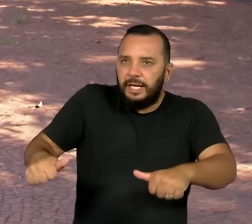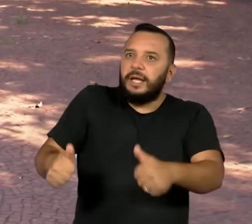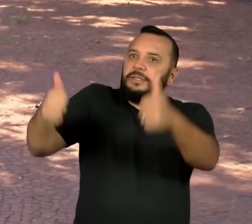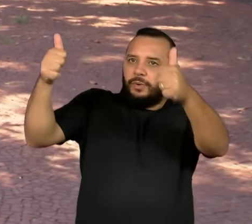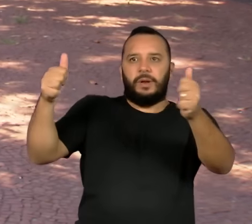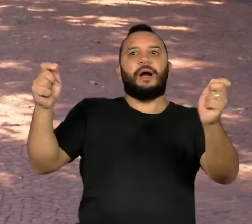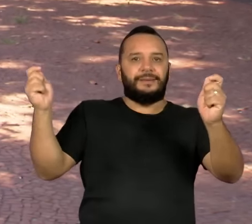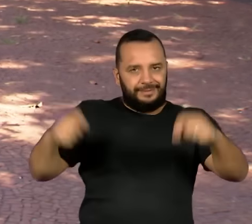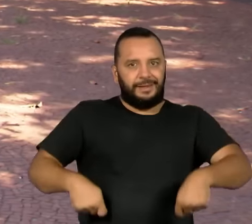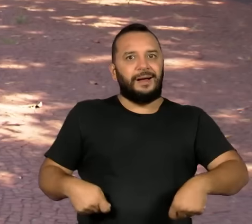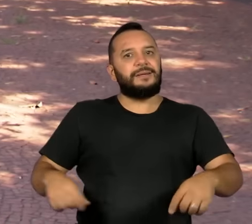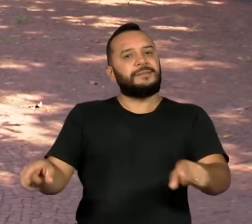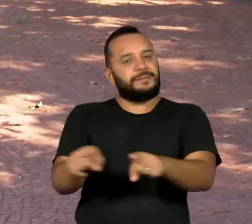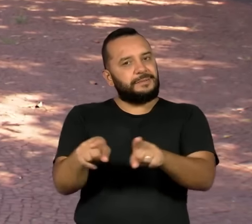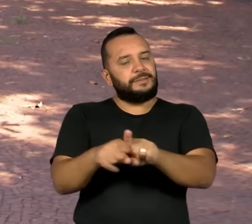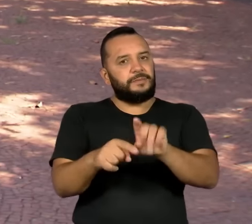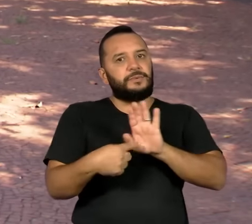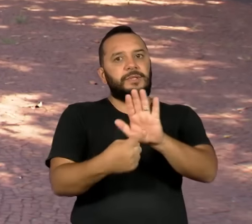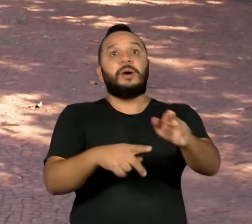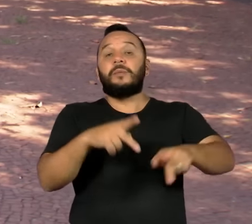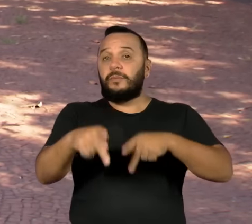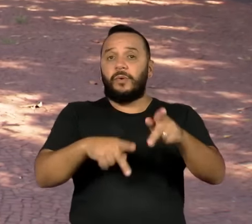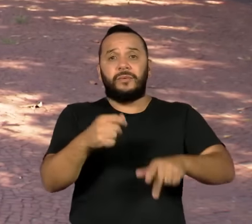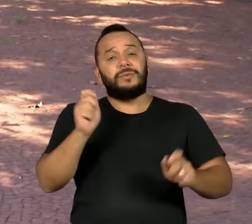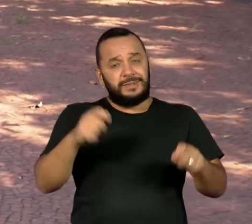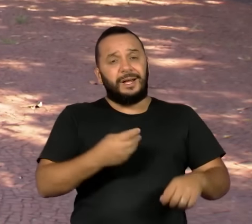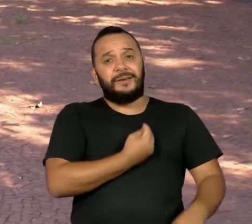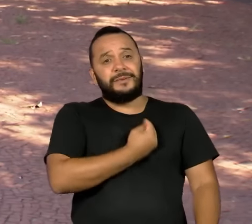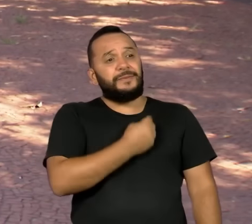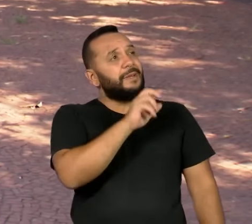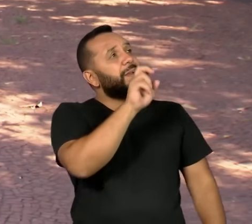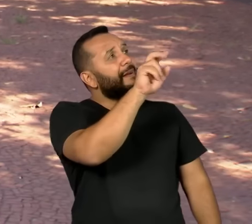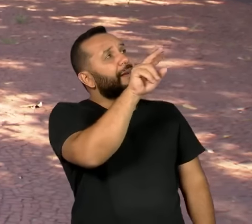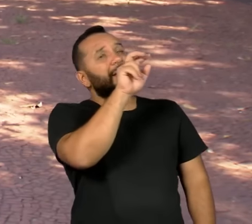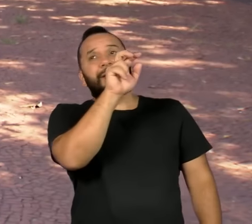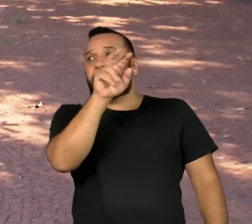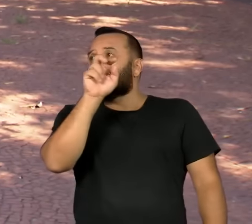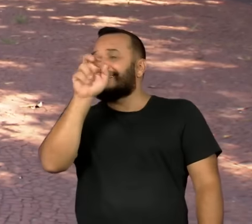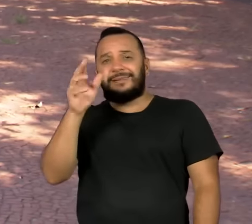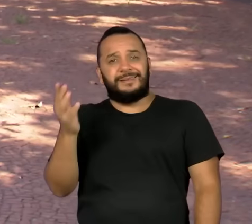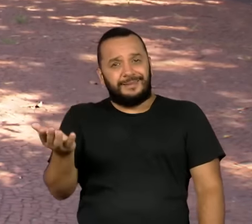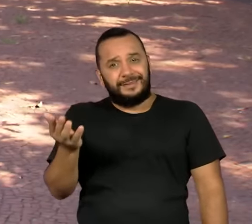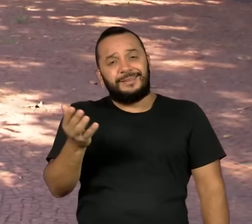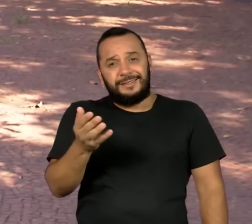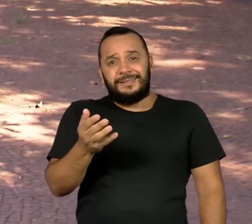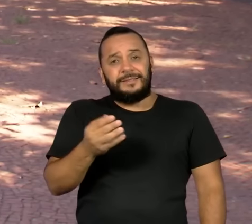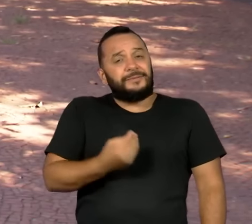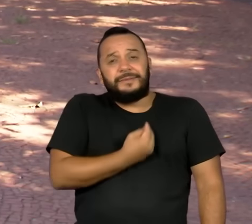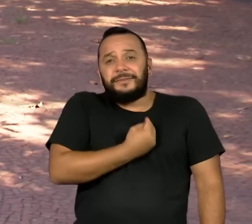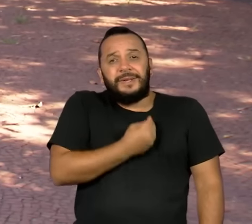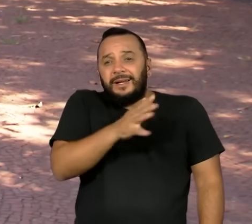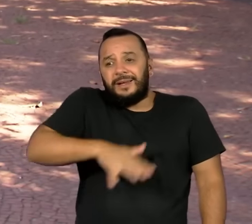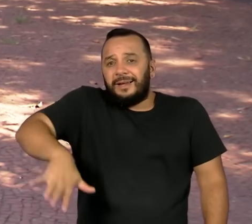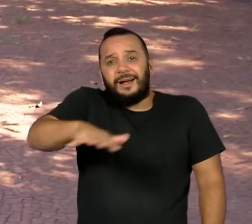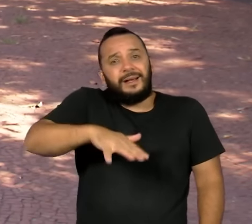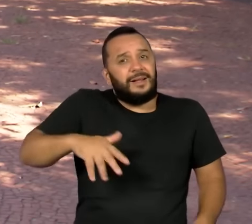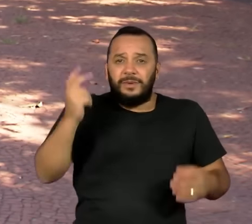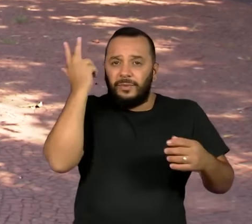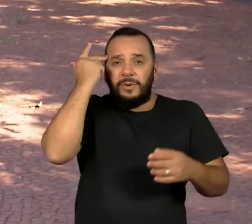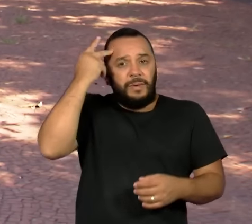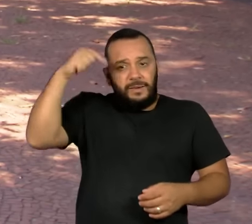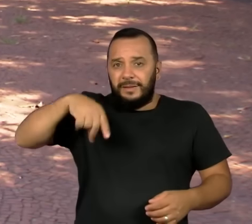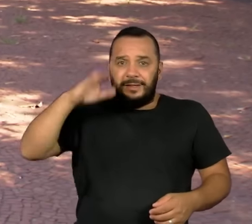que a população pode conviver com uma espécie interessante, ameaçada com uma arara juba, numa área urbana como Belém, né?